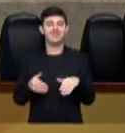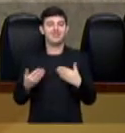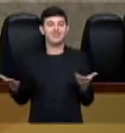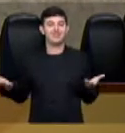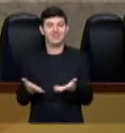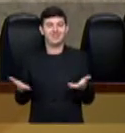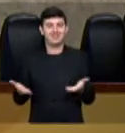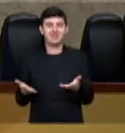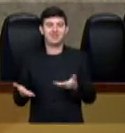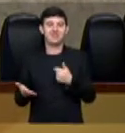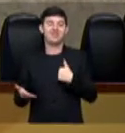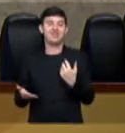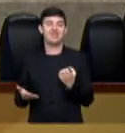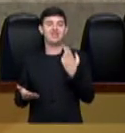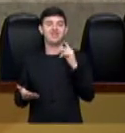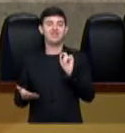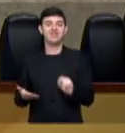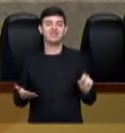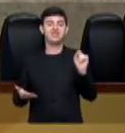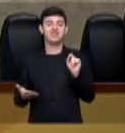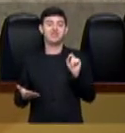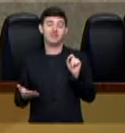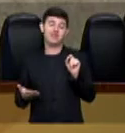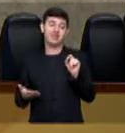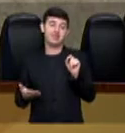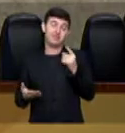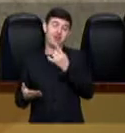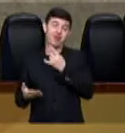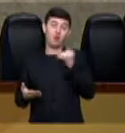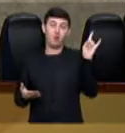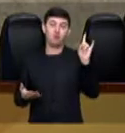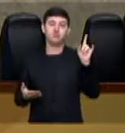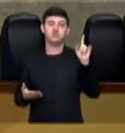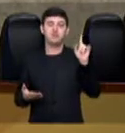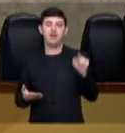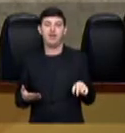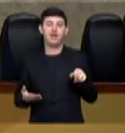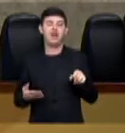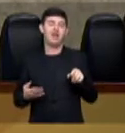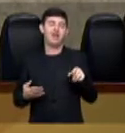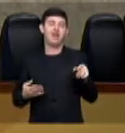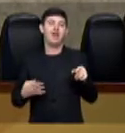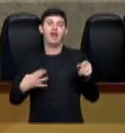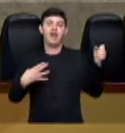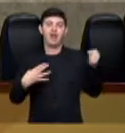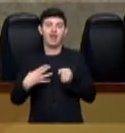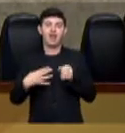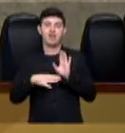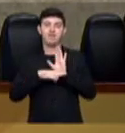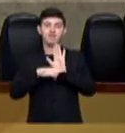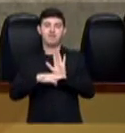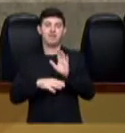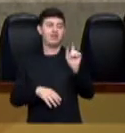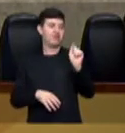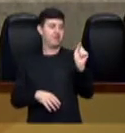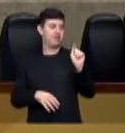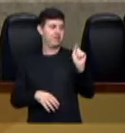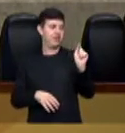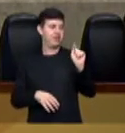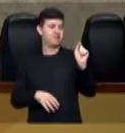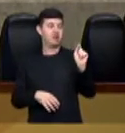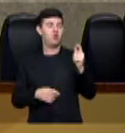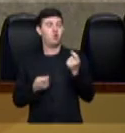concedo a palavra para a última manifestação dos Amit Curi, a Associação de Controle do